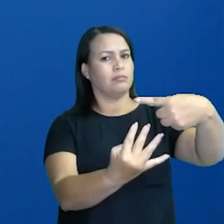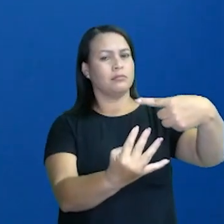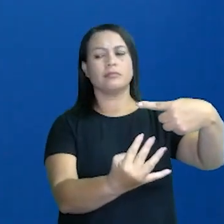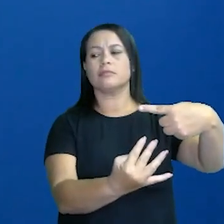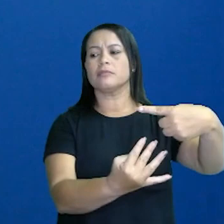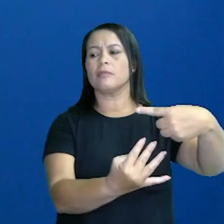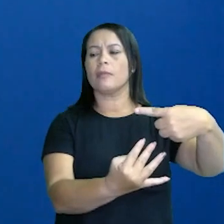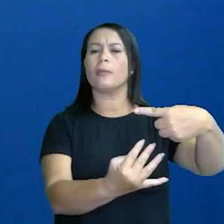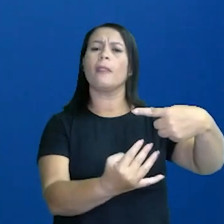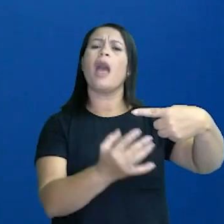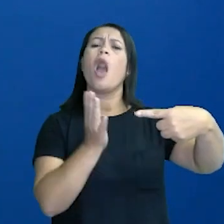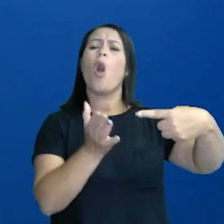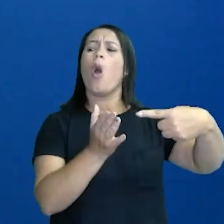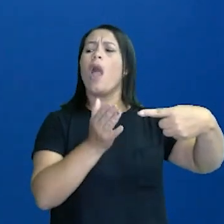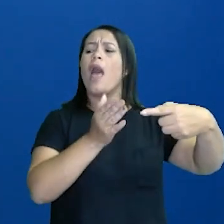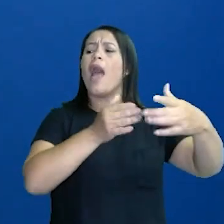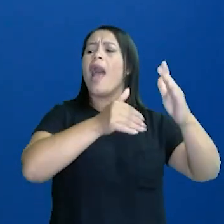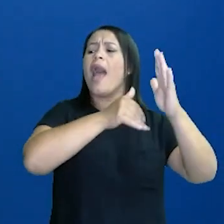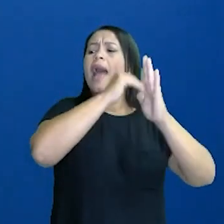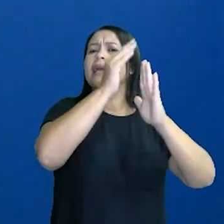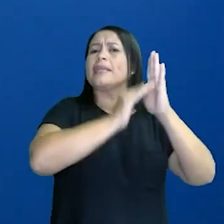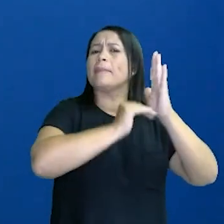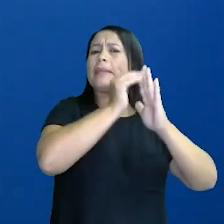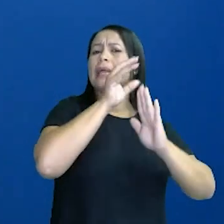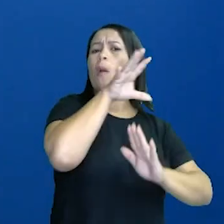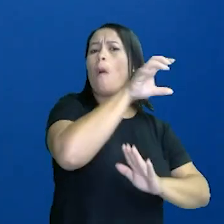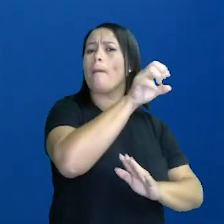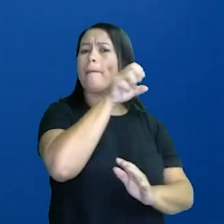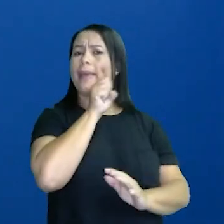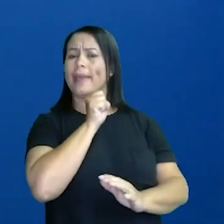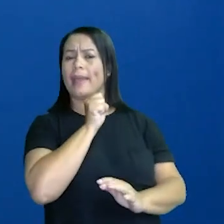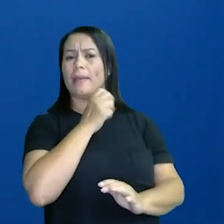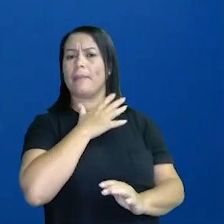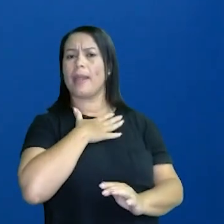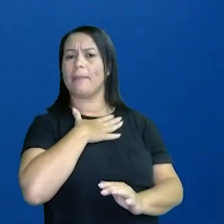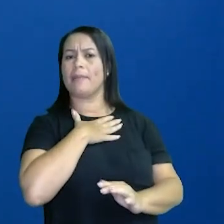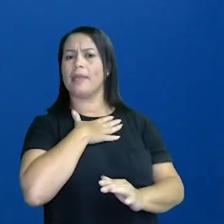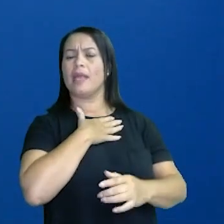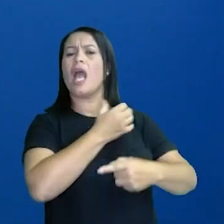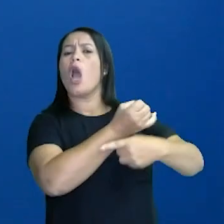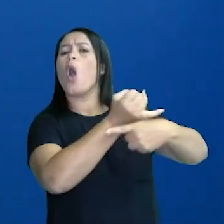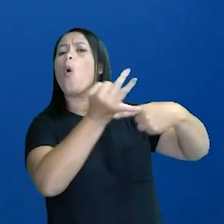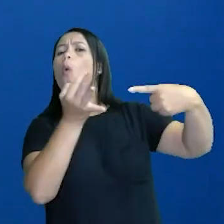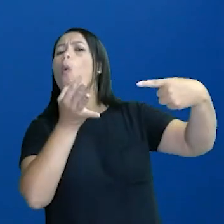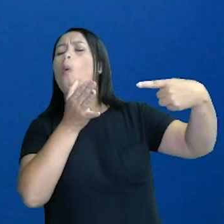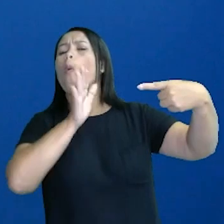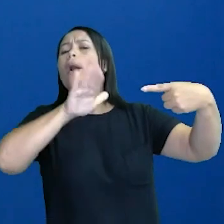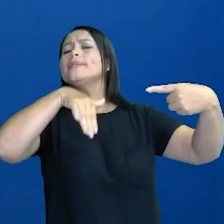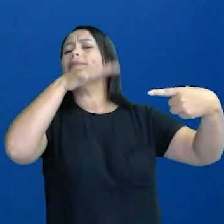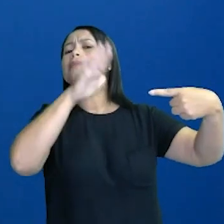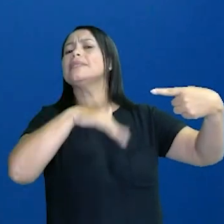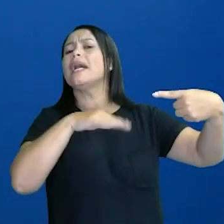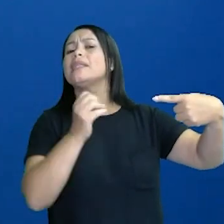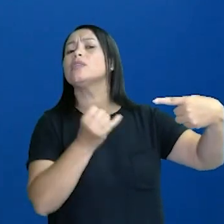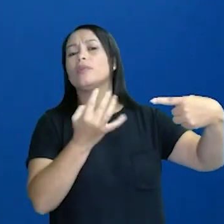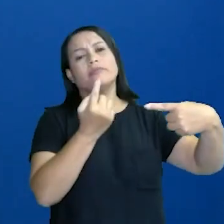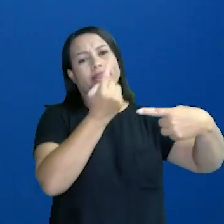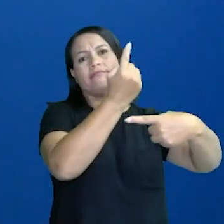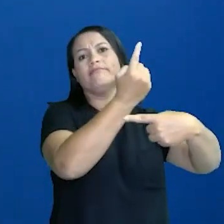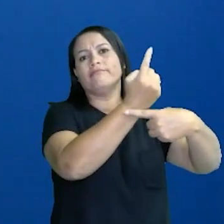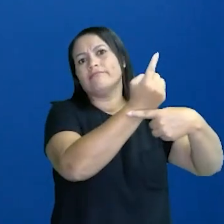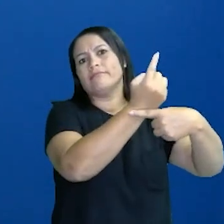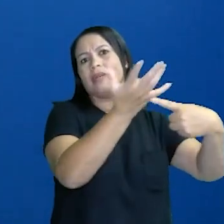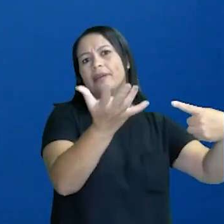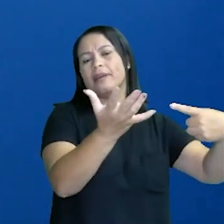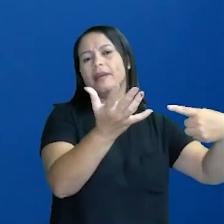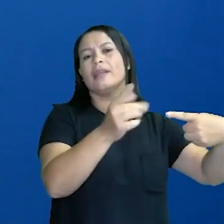4. Essa parte pintada é a parte, vamos dizer, que eu peguei para mim, tá bom? Então, tem quantas partes pintadas? Uma, não